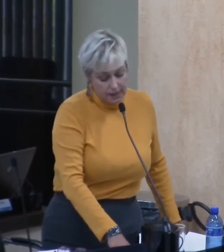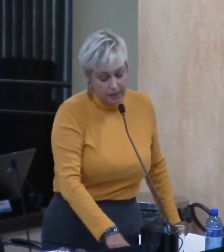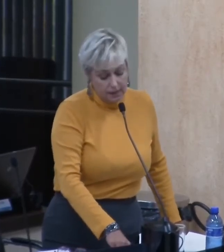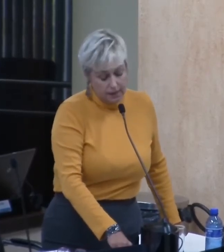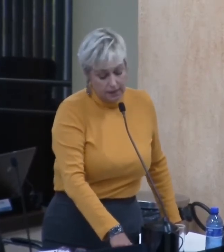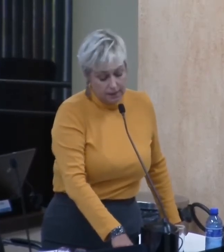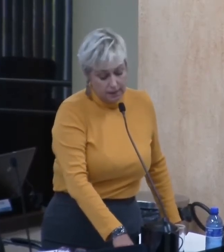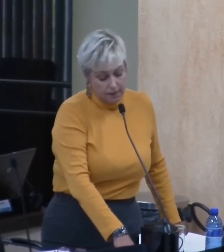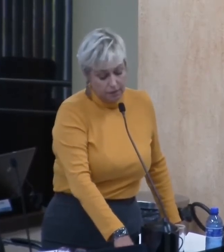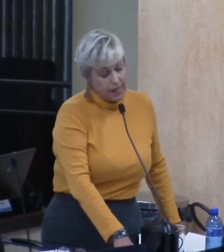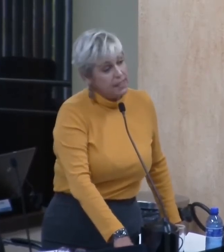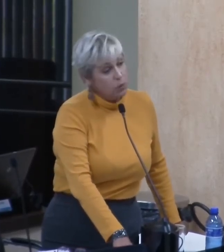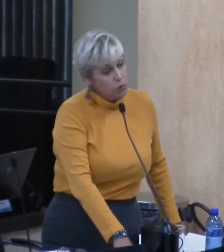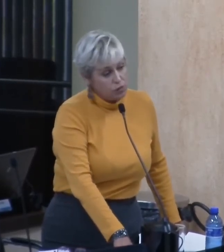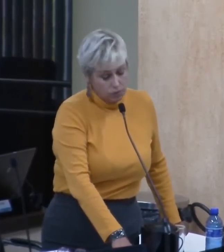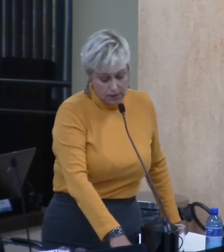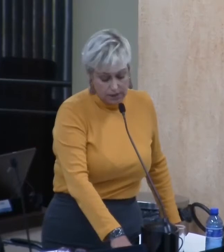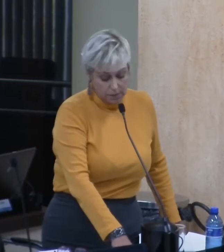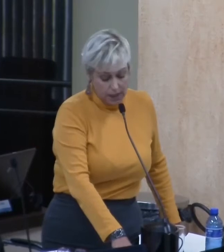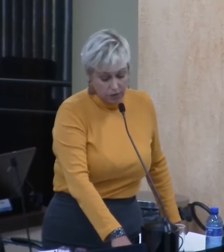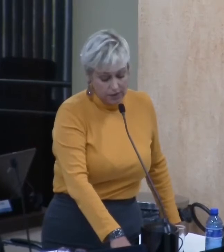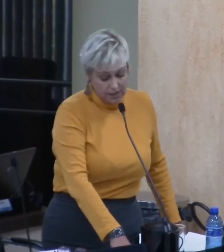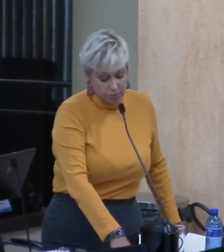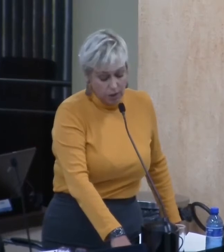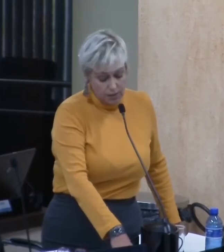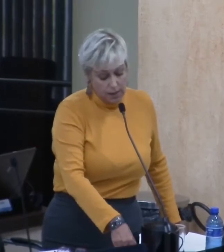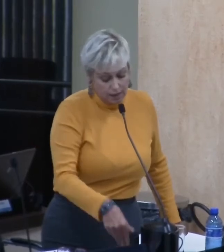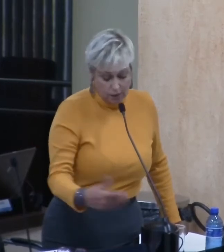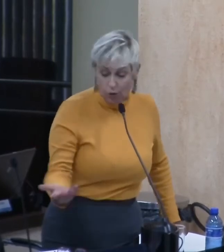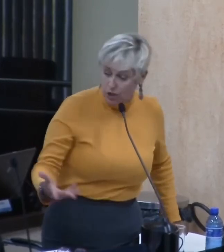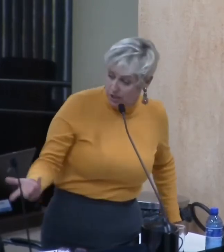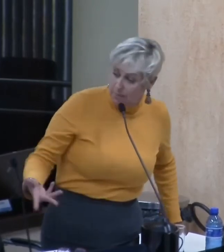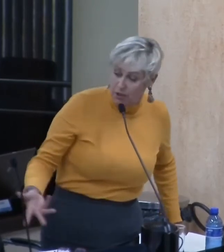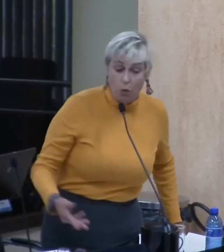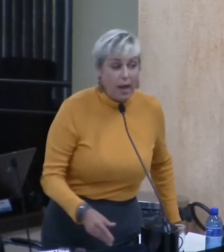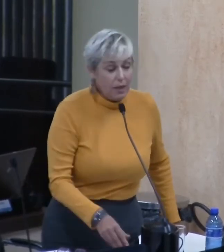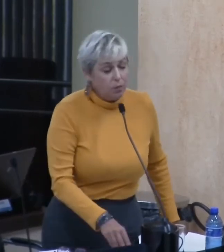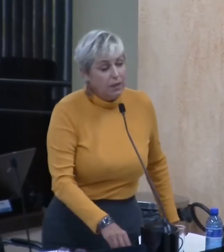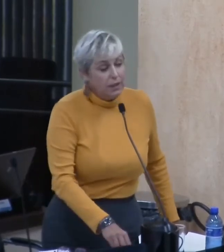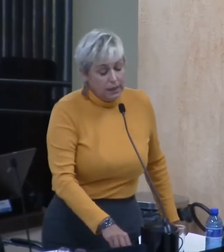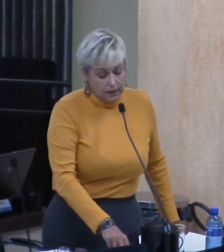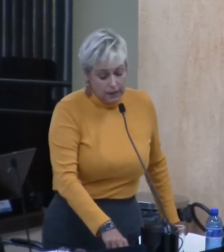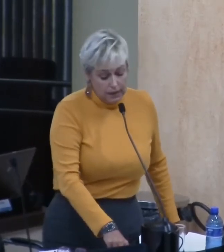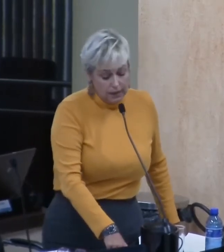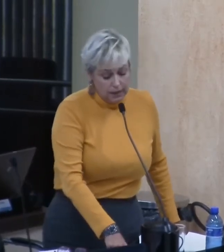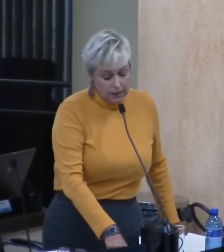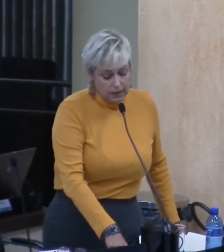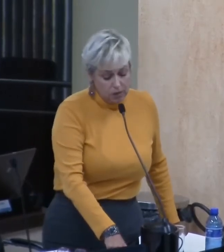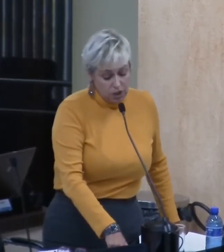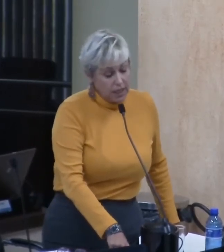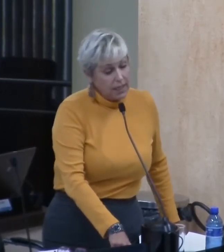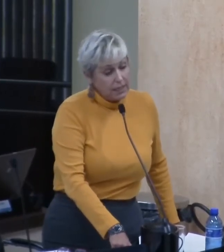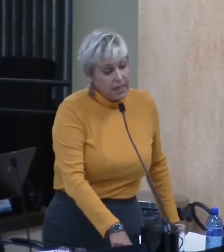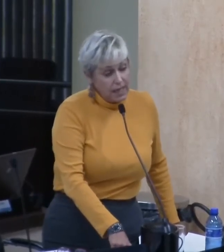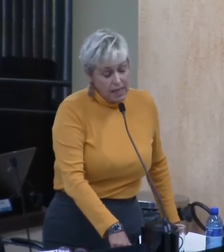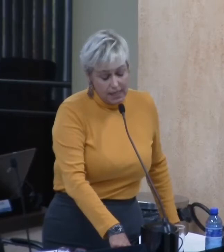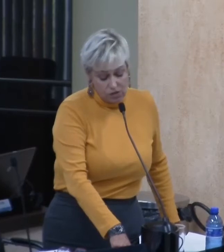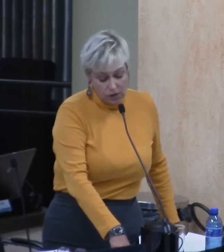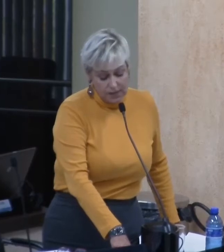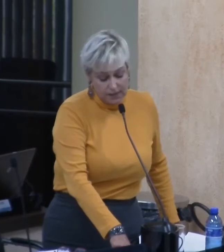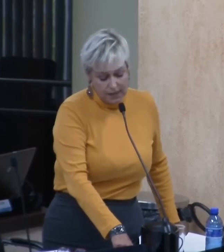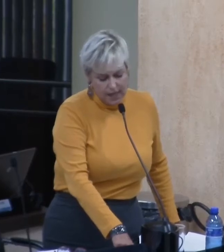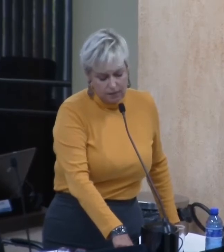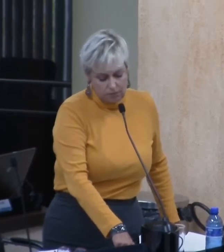àqueles que fazem uso desse meio de transporte ecologicamente correto. E eu cheguei até